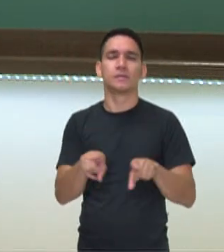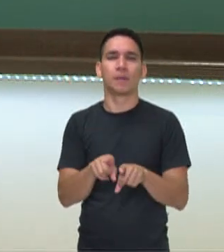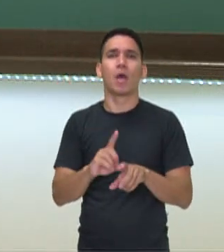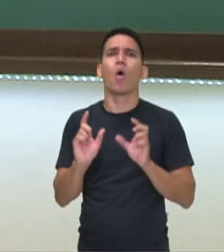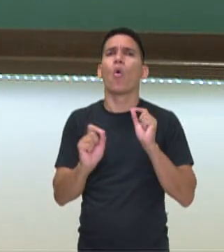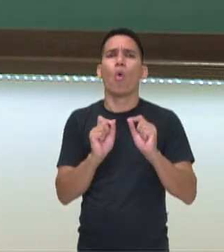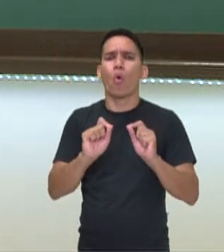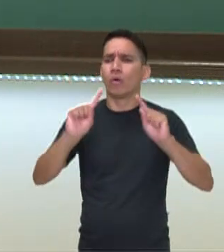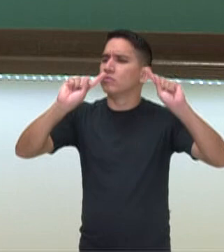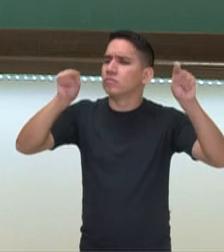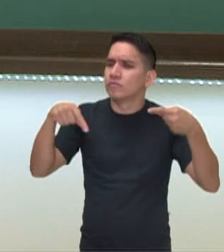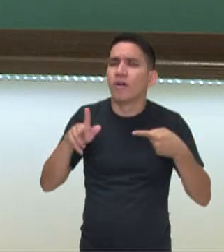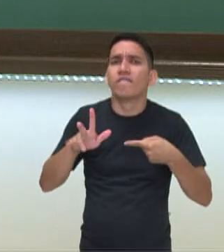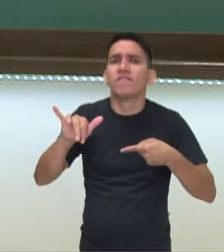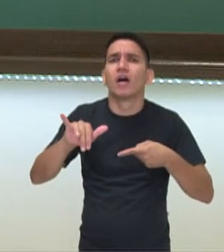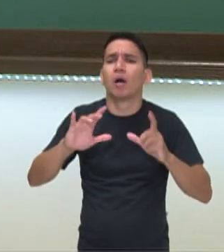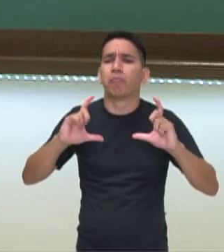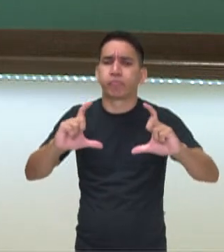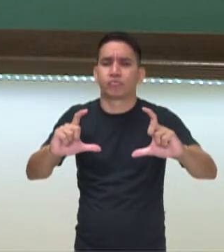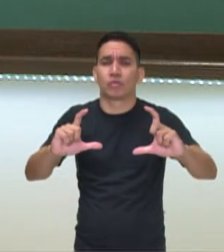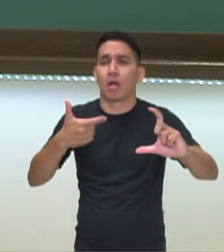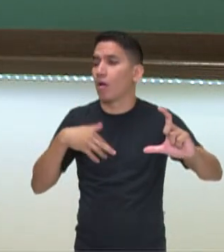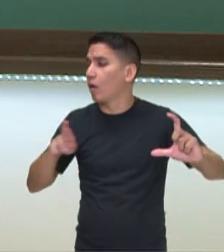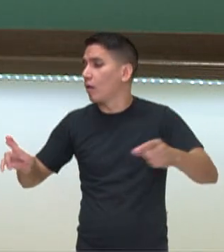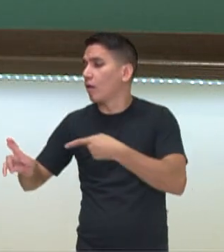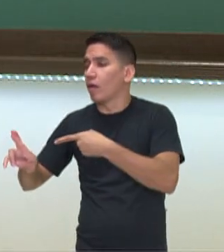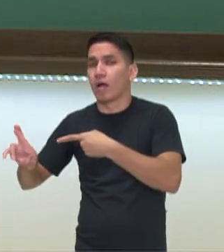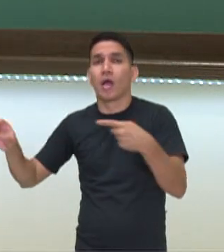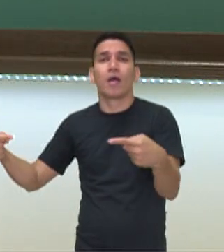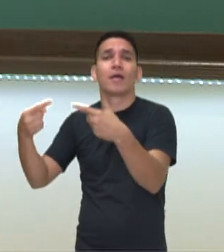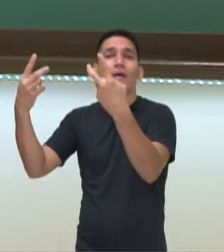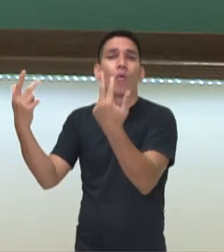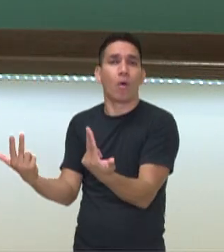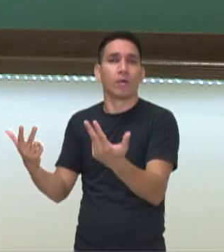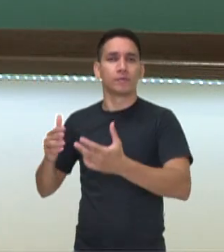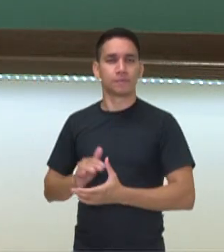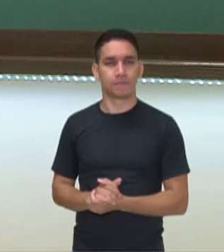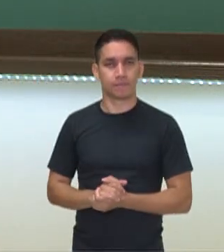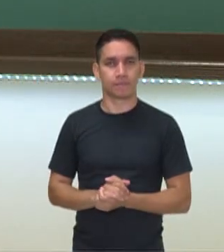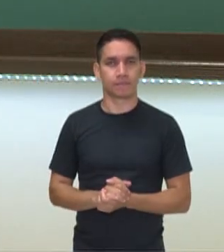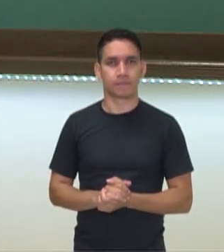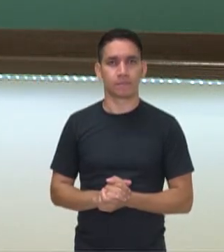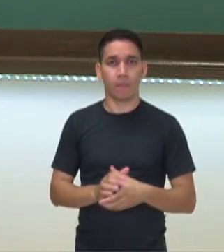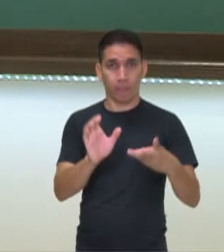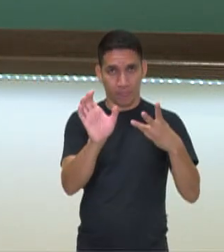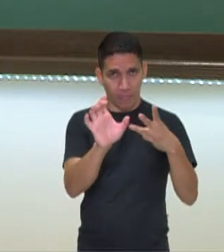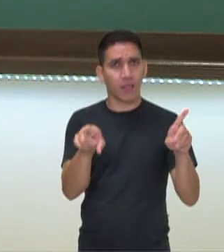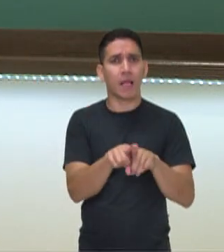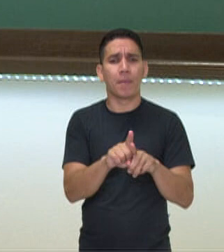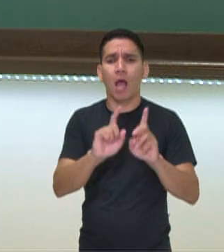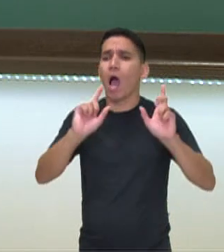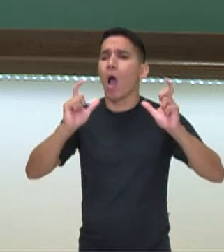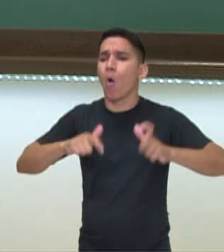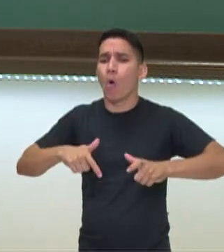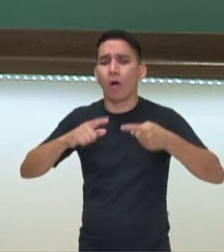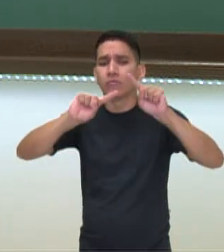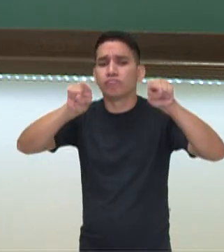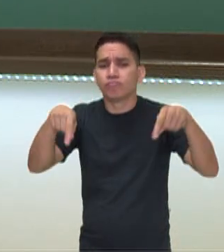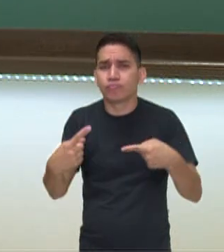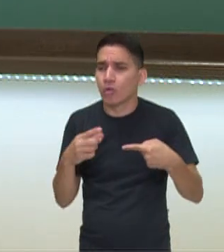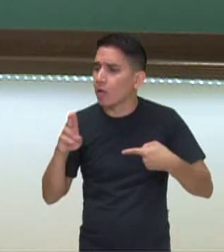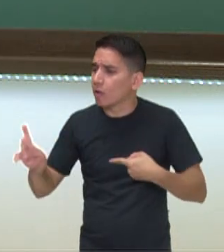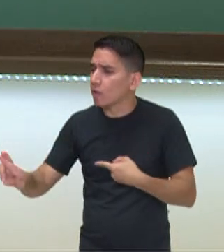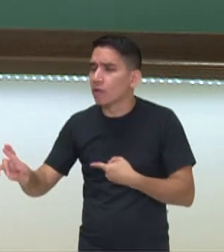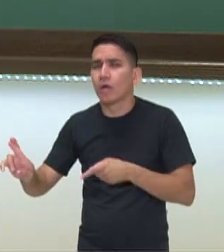o parênteses aqui, que o meu resultado final dê 8? Na letra C, a mesma coisa. Onde eu vou colocar o parênteses para o